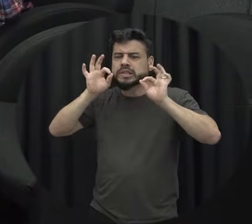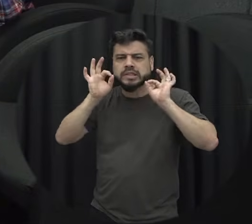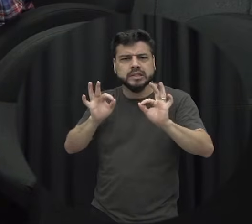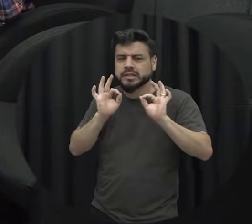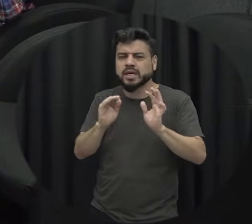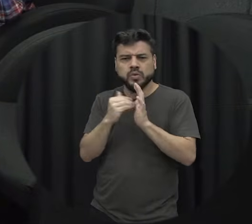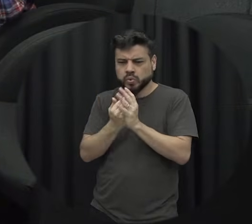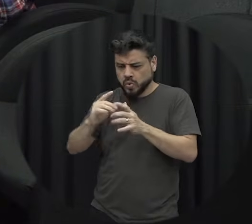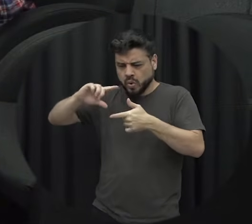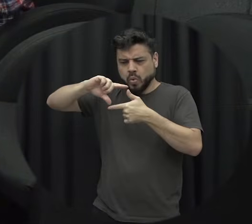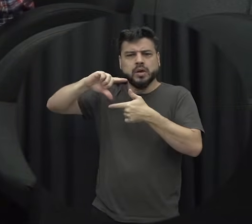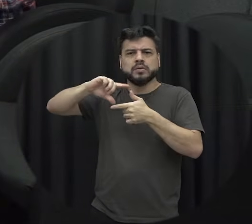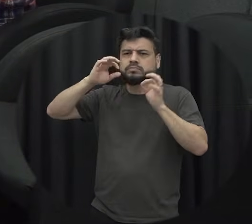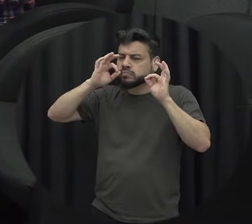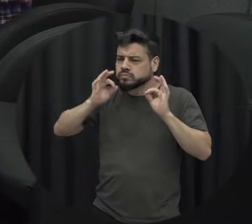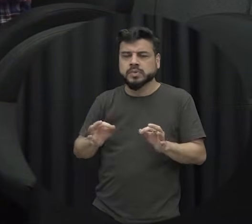exatamente um quadrado, não